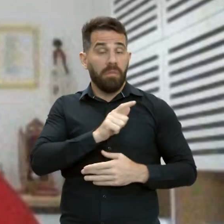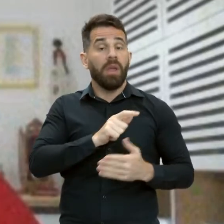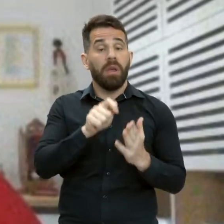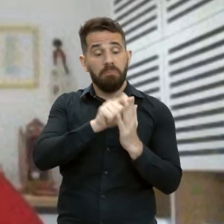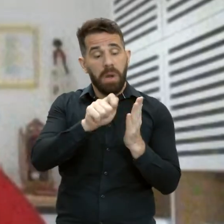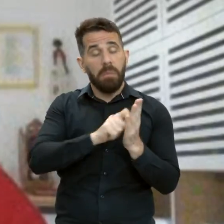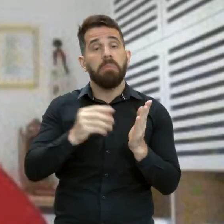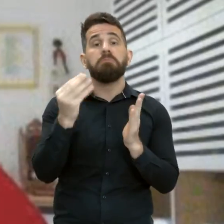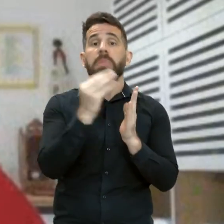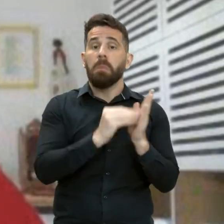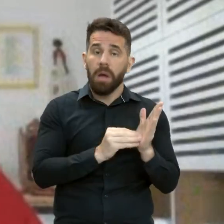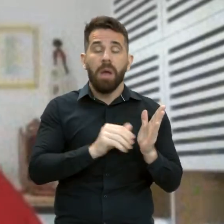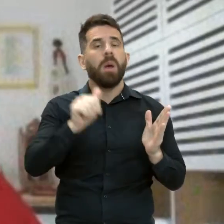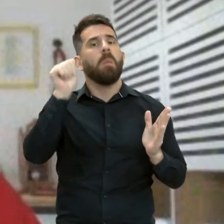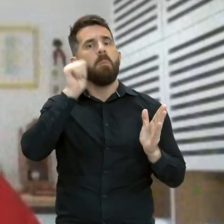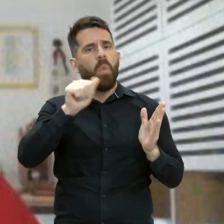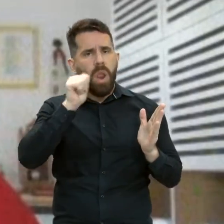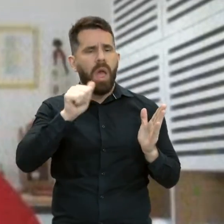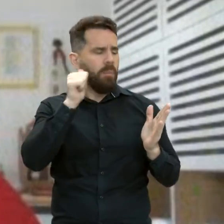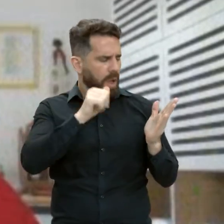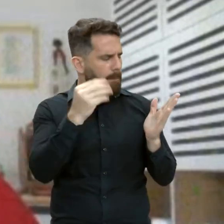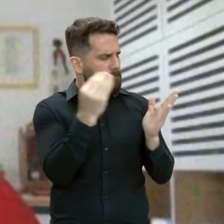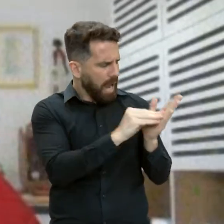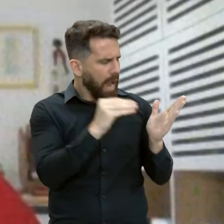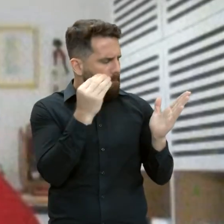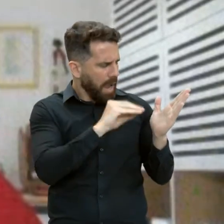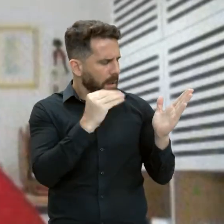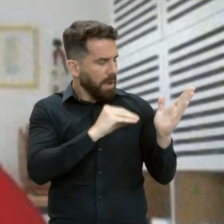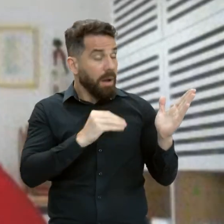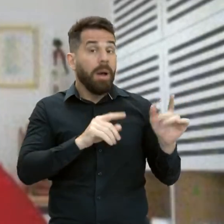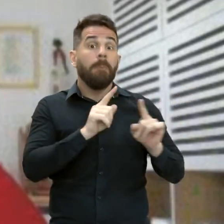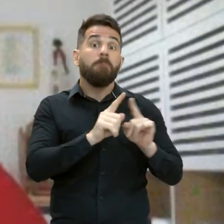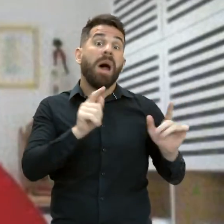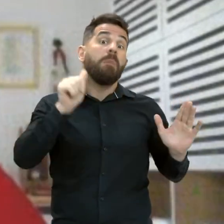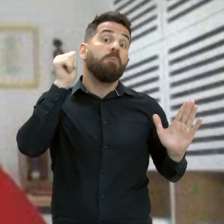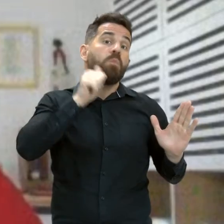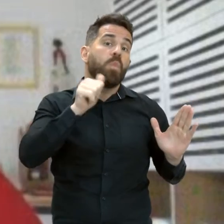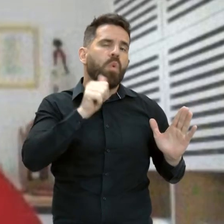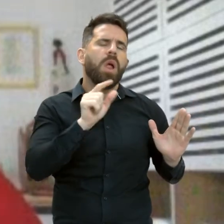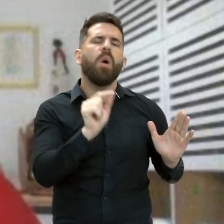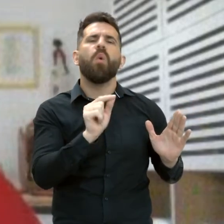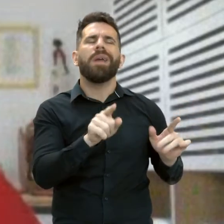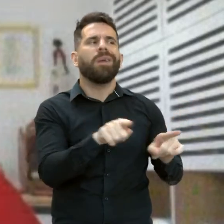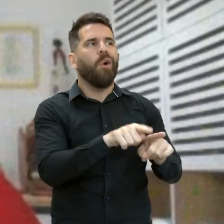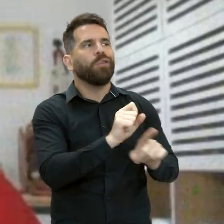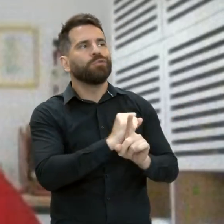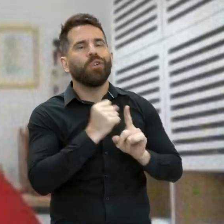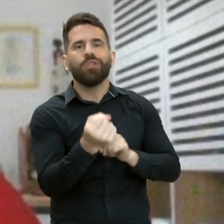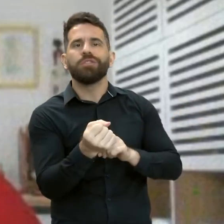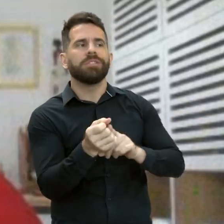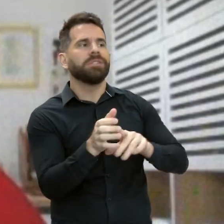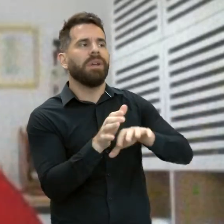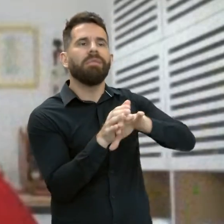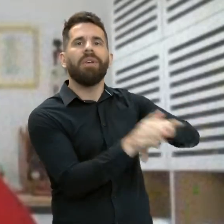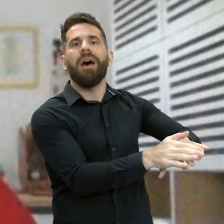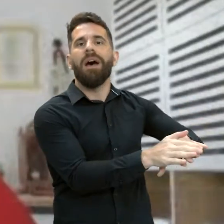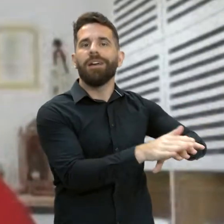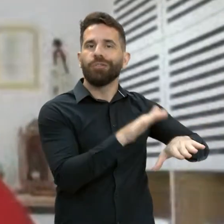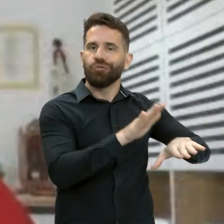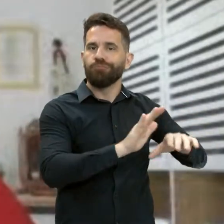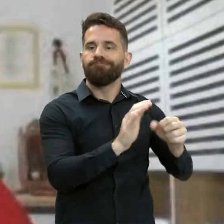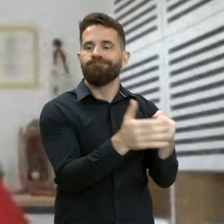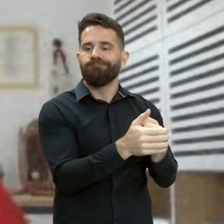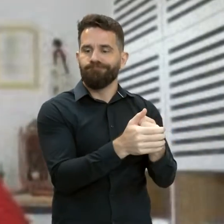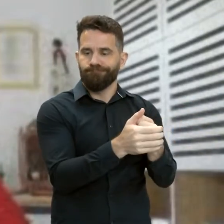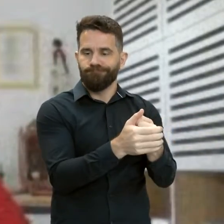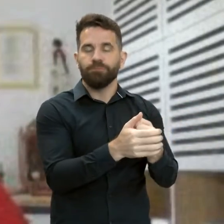que são marginalizadas da sociedade. E um pouco da pergunta que você